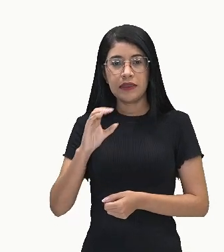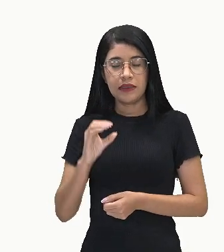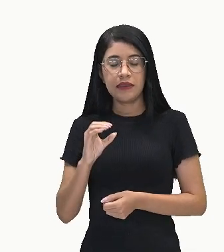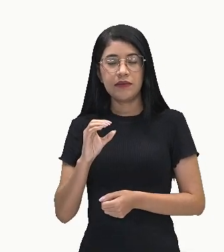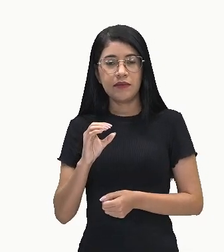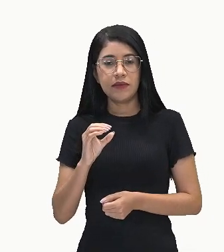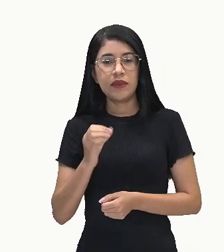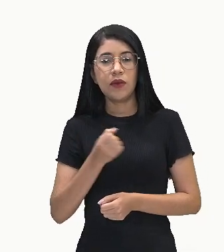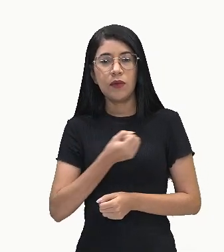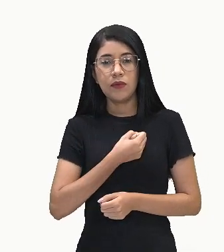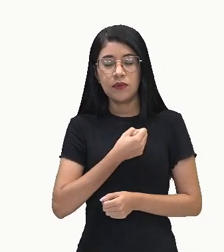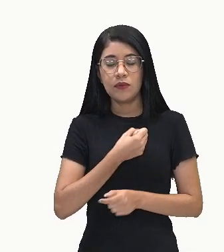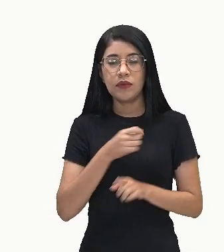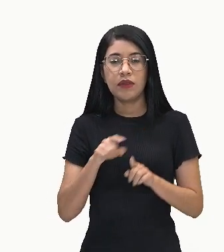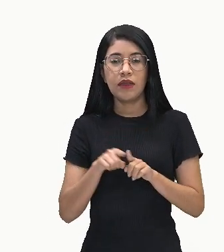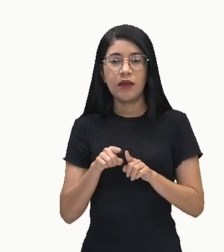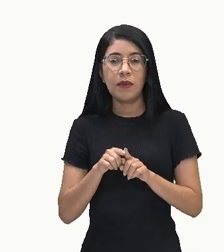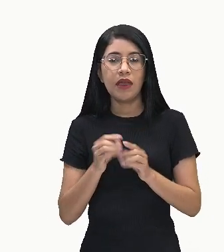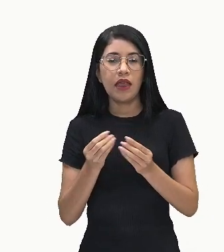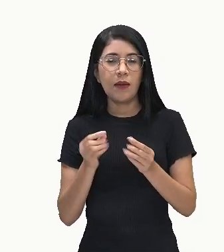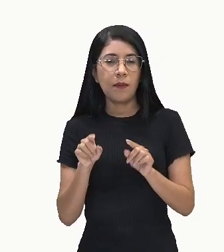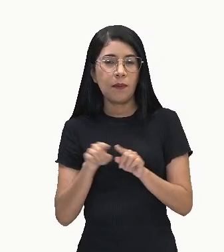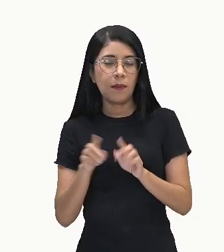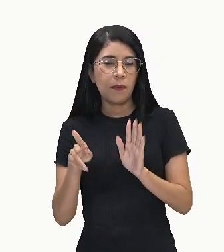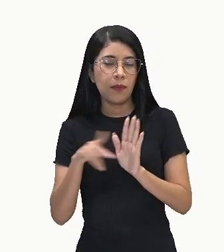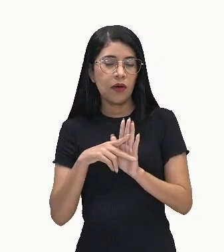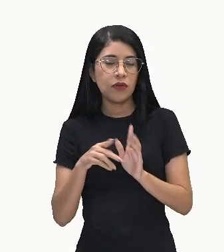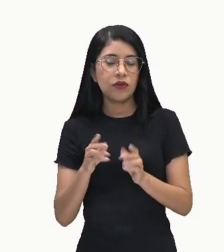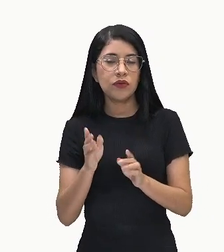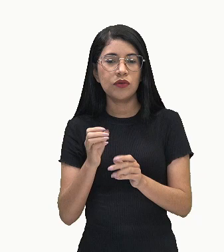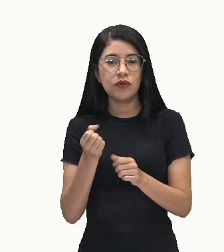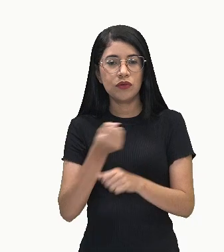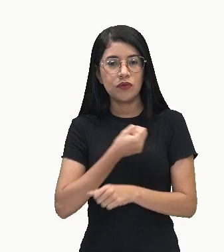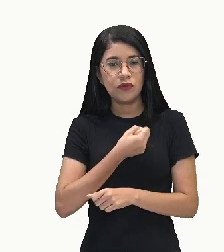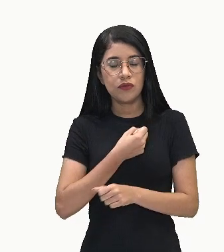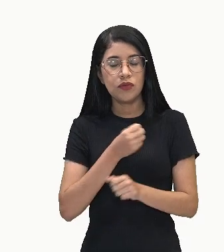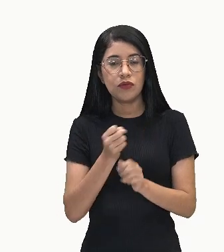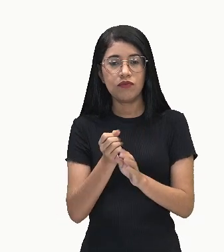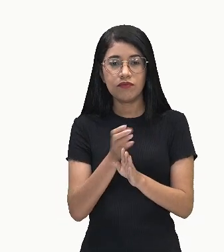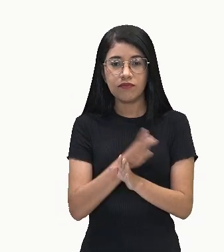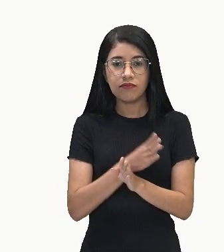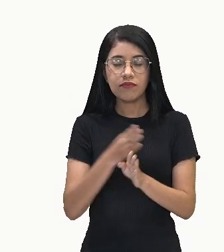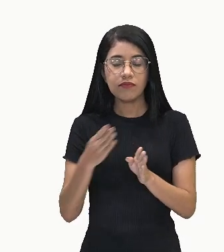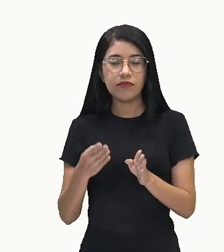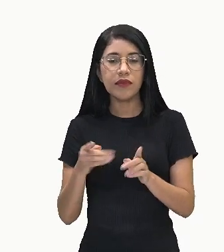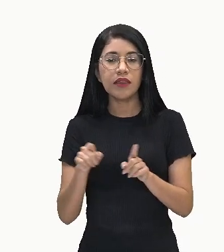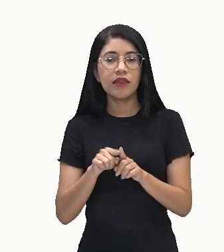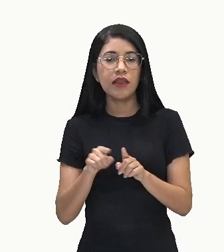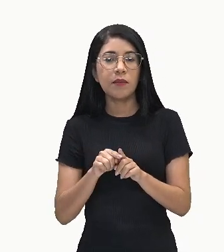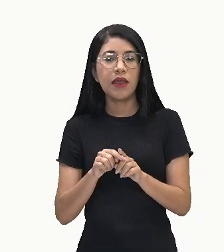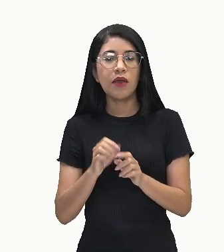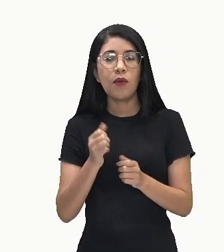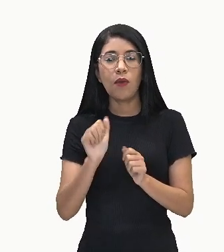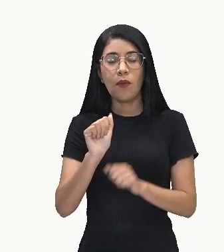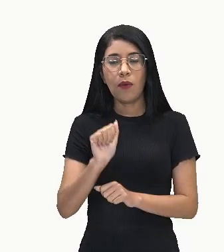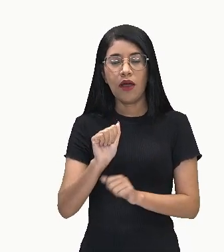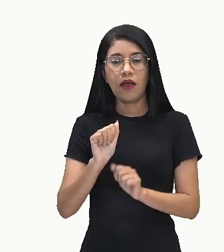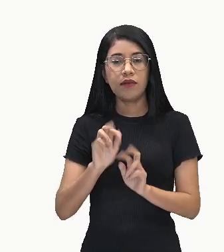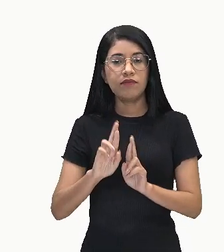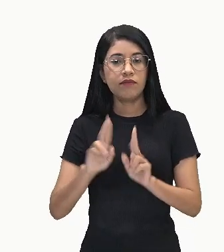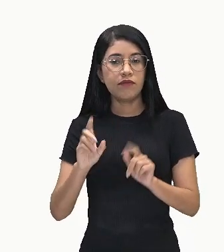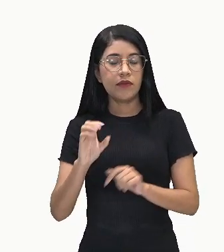numéricos pertencentes ao conjunto dos números reais com a diferente de zero, são